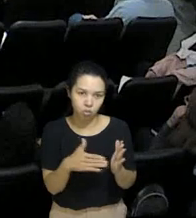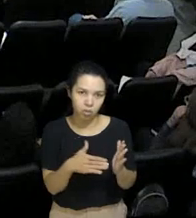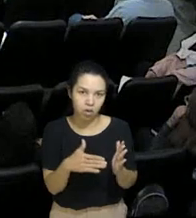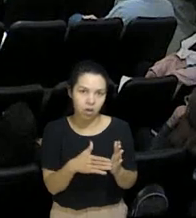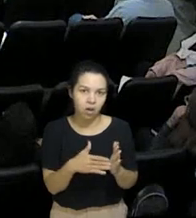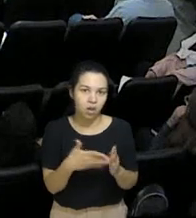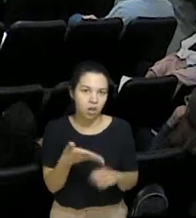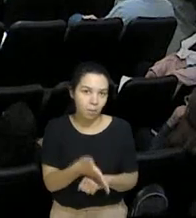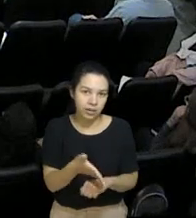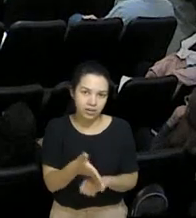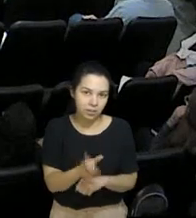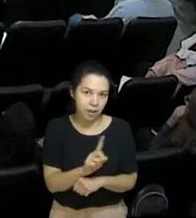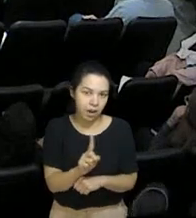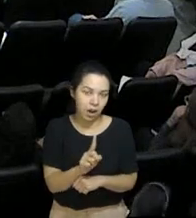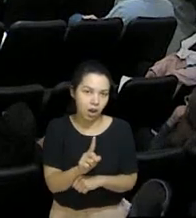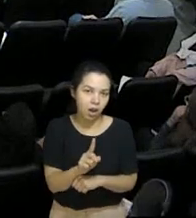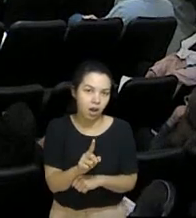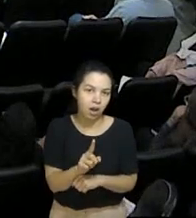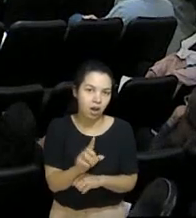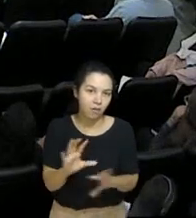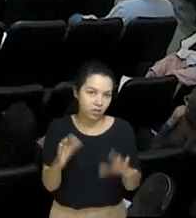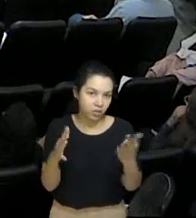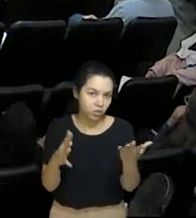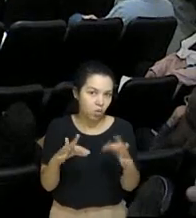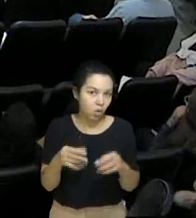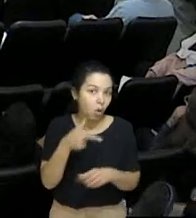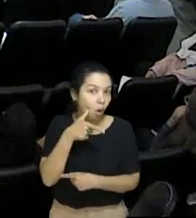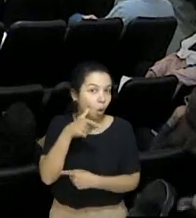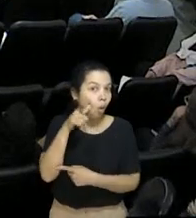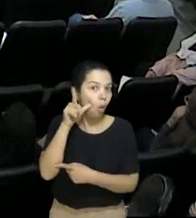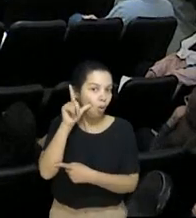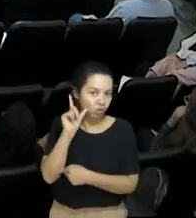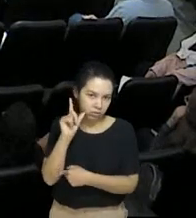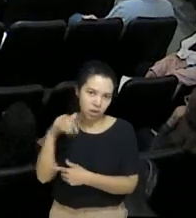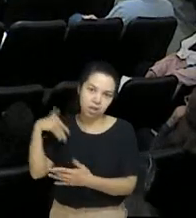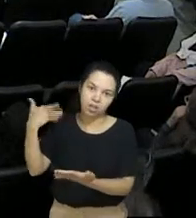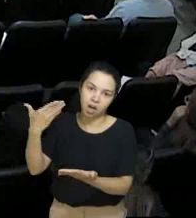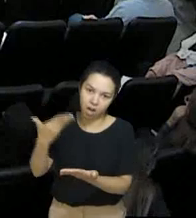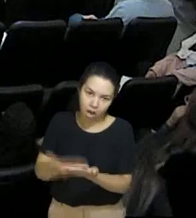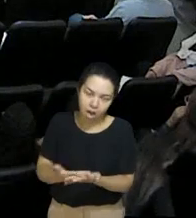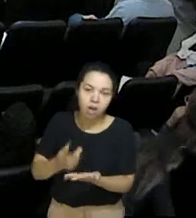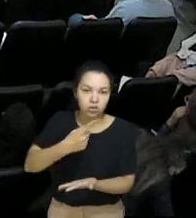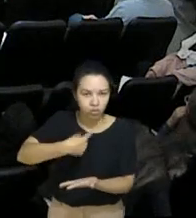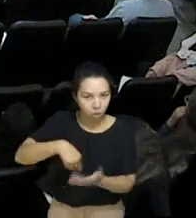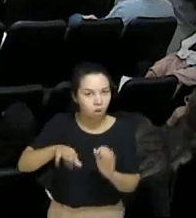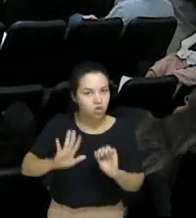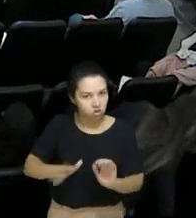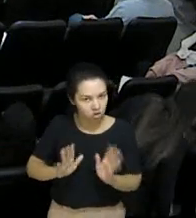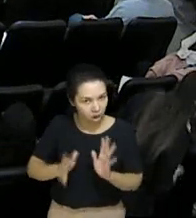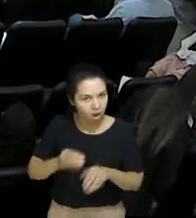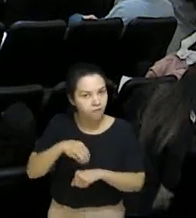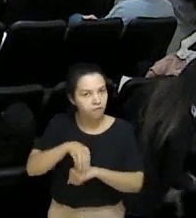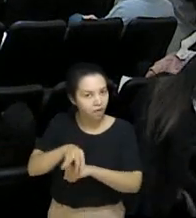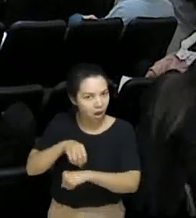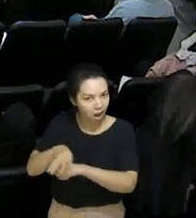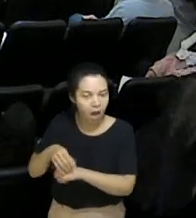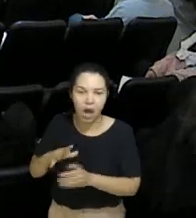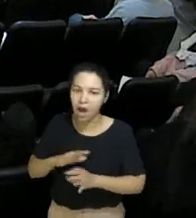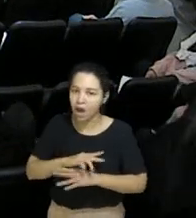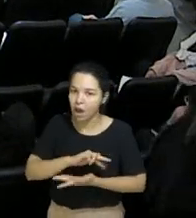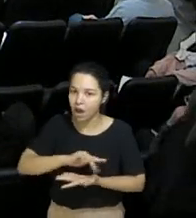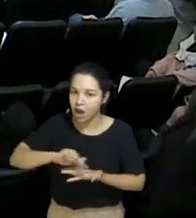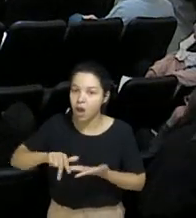todo. Ontem, a gente teve, desde ontem, vários encaminhamentos, um dos encaminhamentos, a própria Secretaria